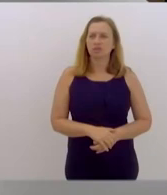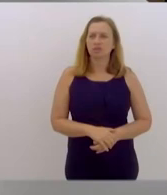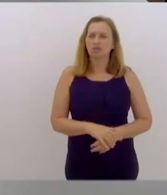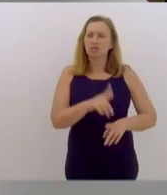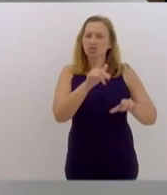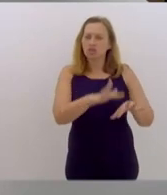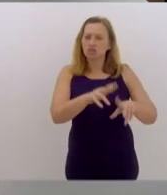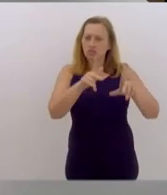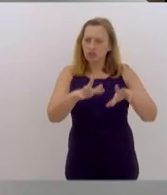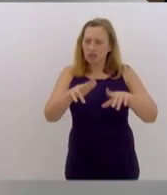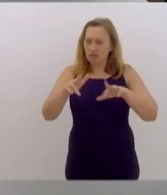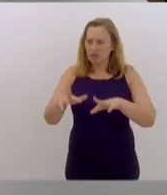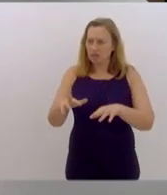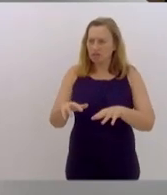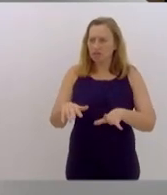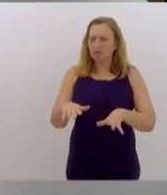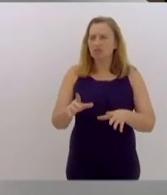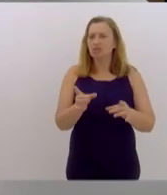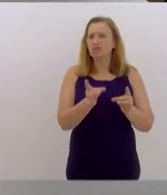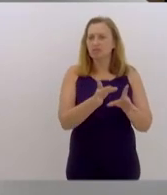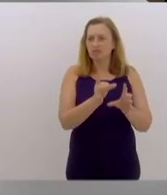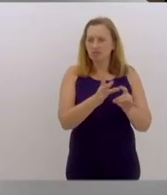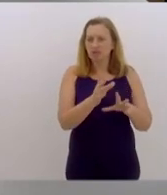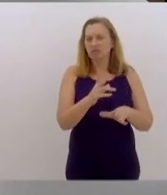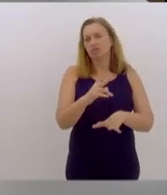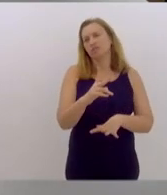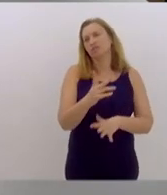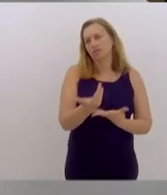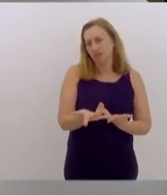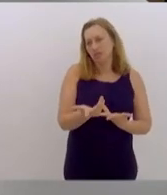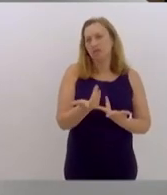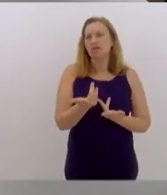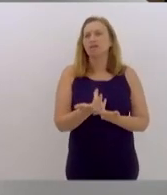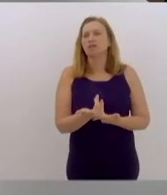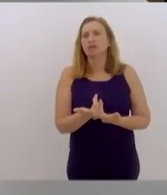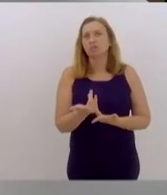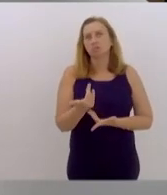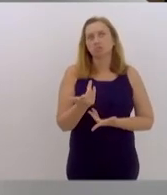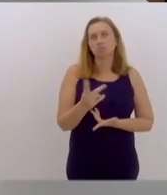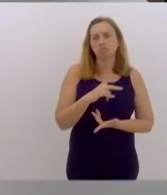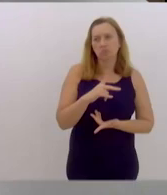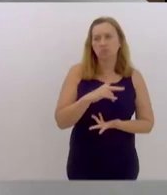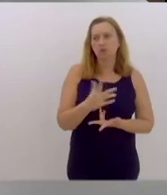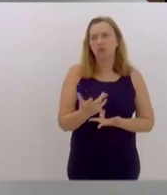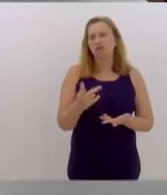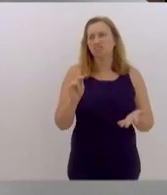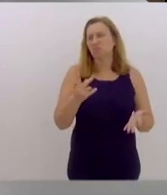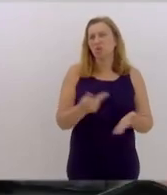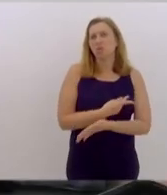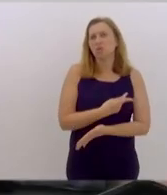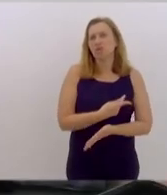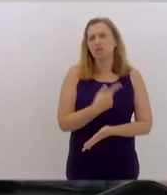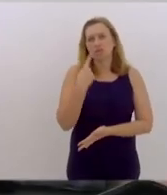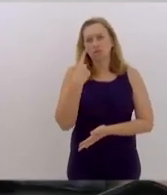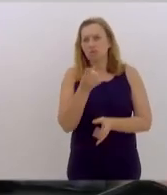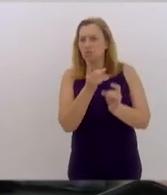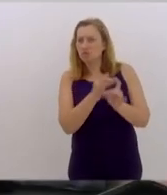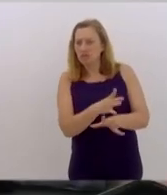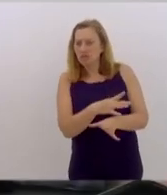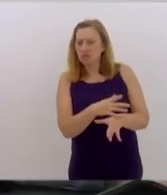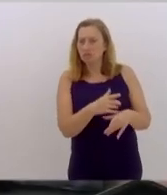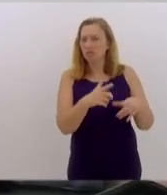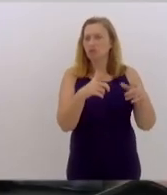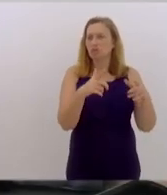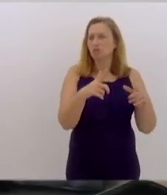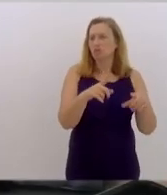diferentes formas de privatização não é a privatização do meu ponto de vista ela não acontece Apenas quando se vende o ativo